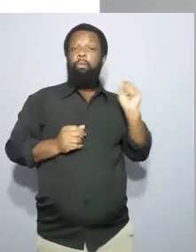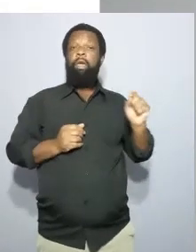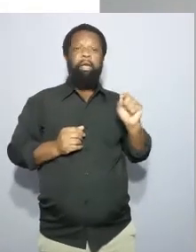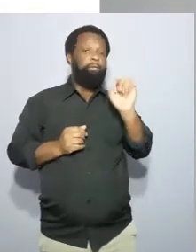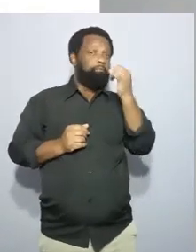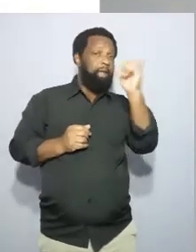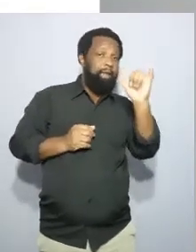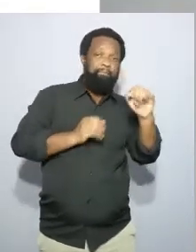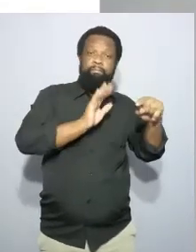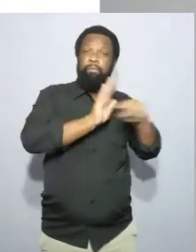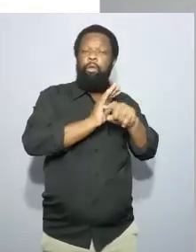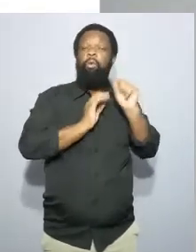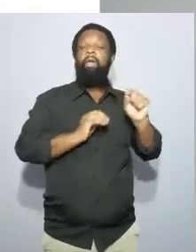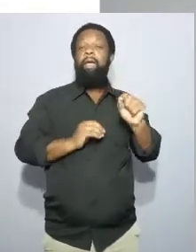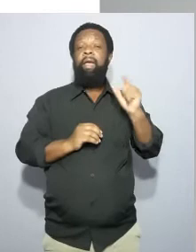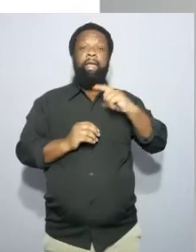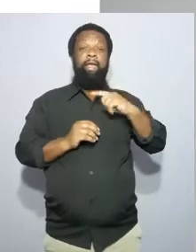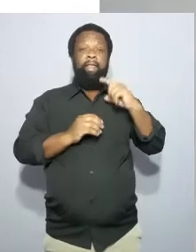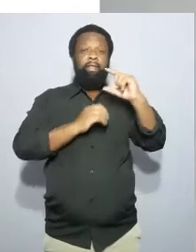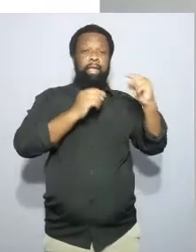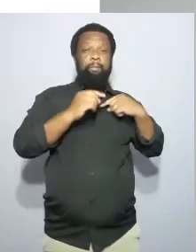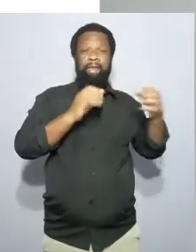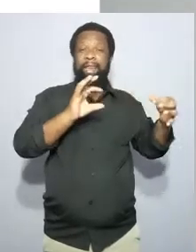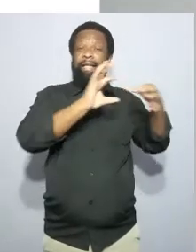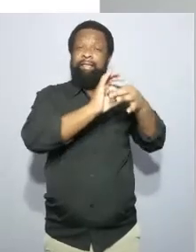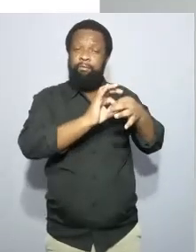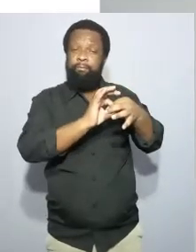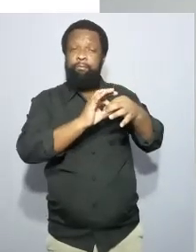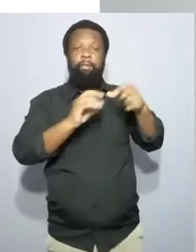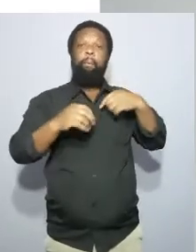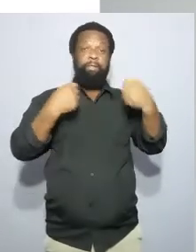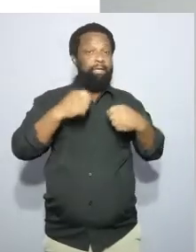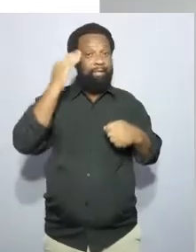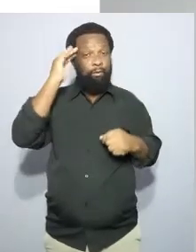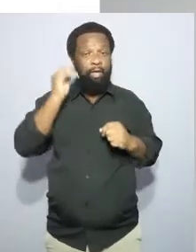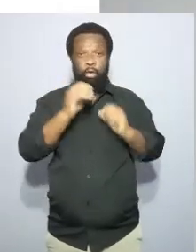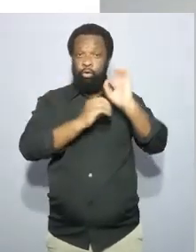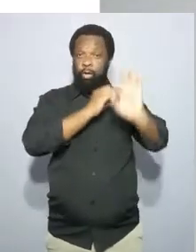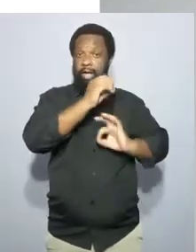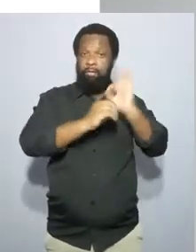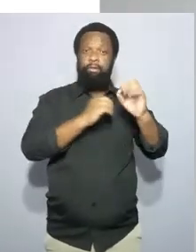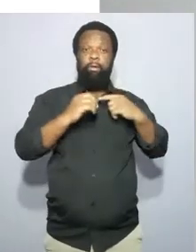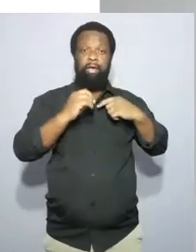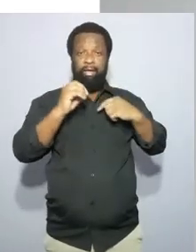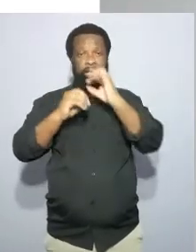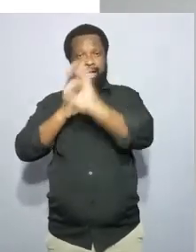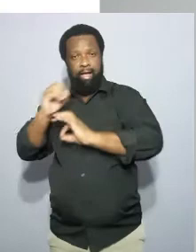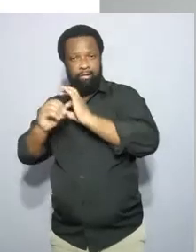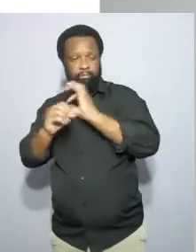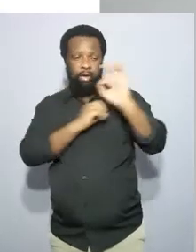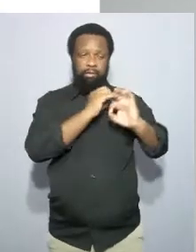ela a tendência de atrair elétrons em uma ligação. Então, nós precisamos considerar que os átomos estão ligados para